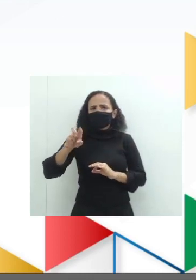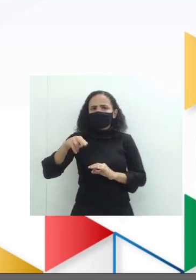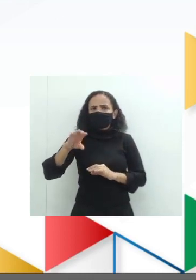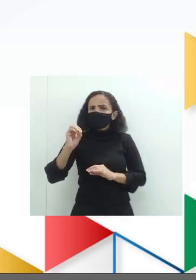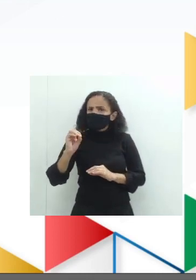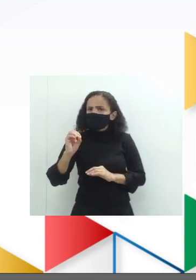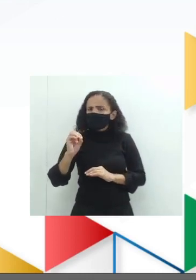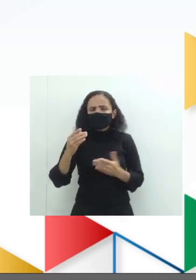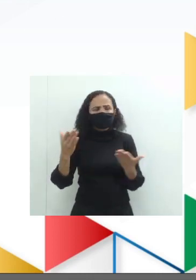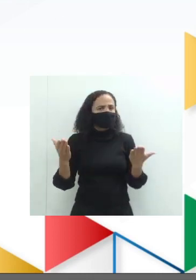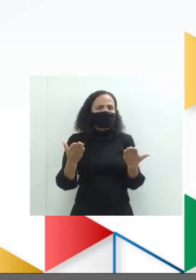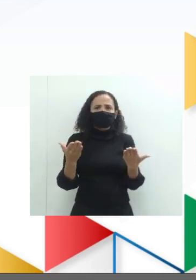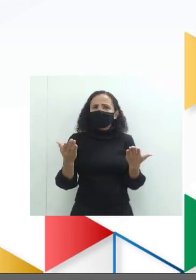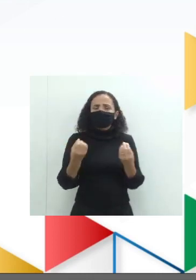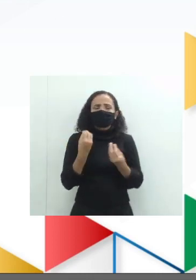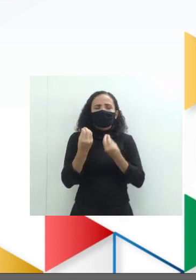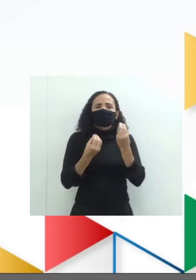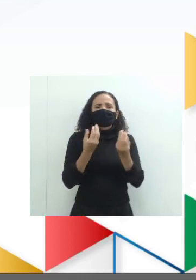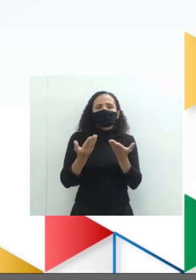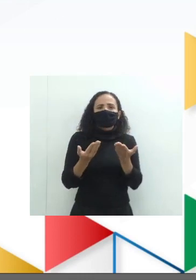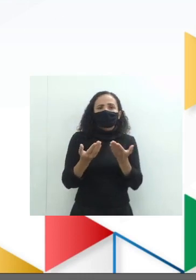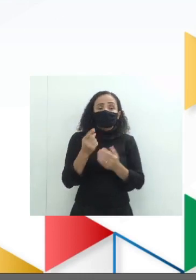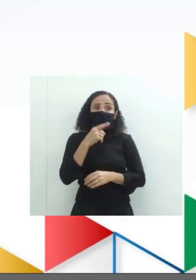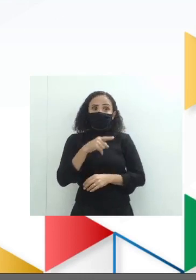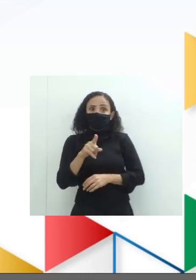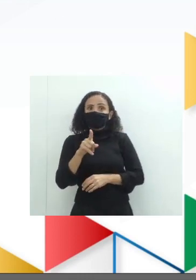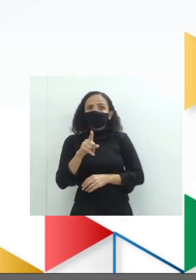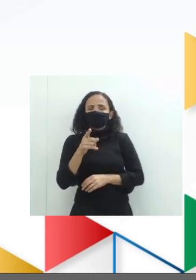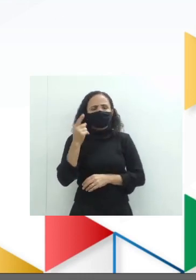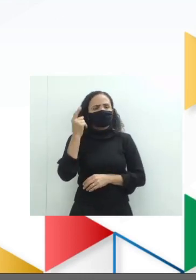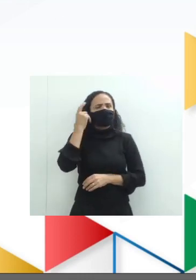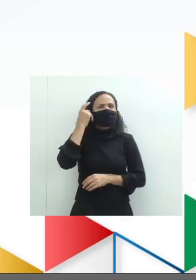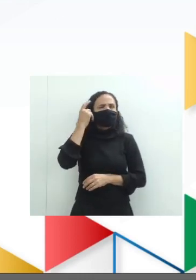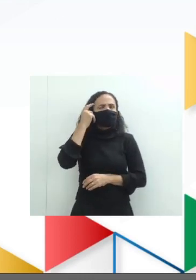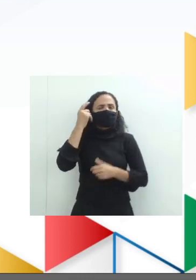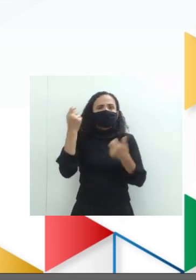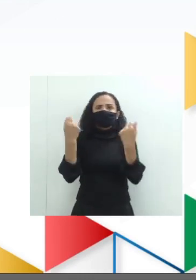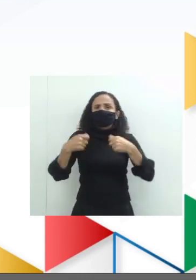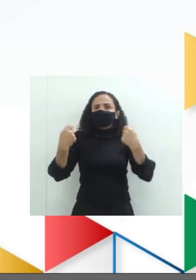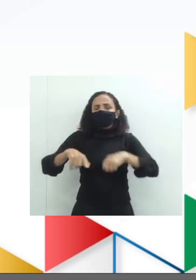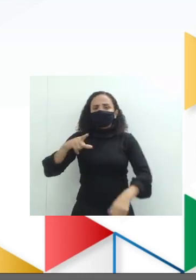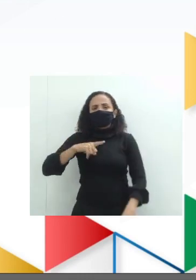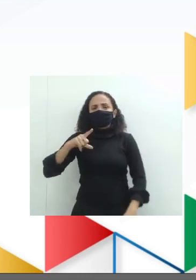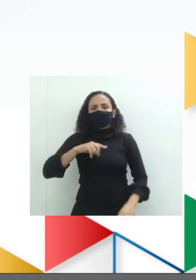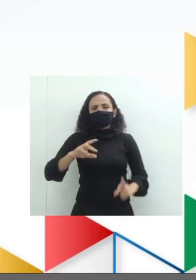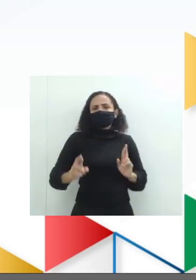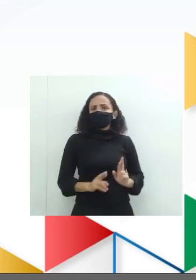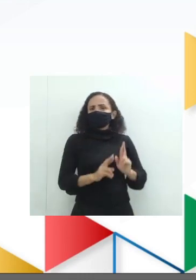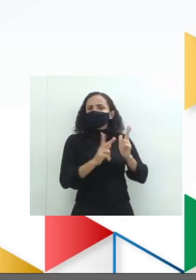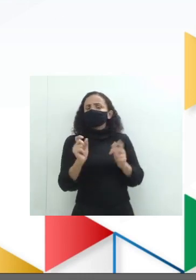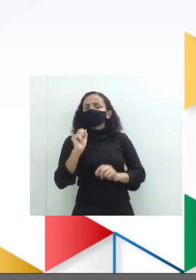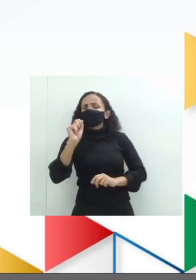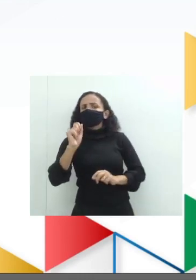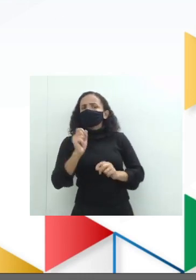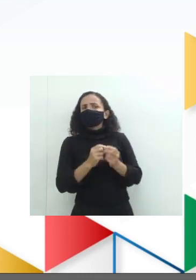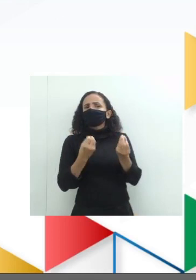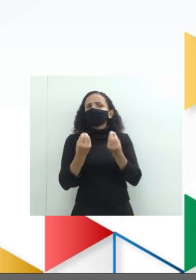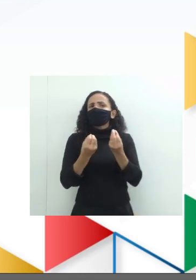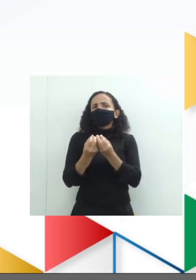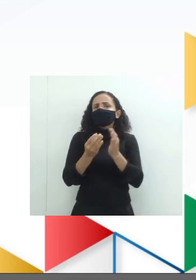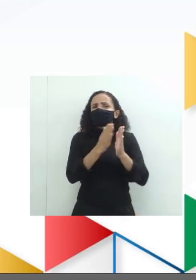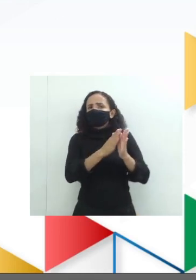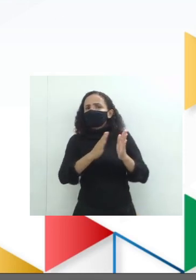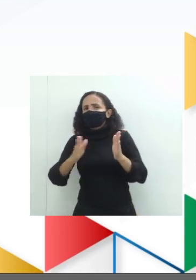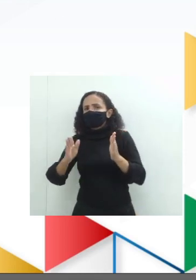né, retângulo. Agora, para ser um triângulo retângulo, eu tenho a diferença. Por que ele é escaleno e é